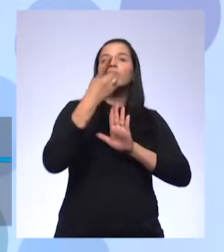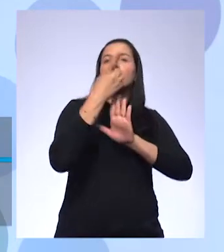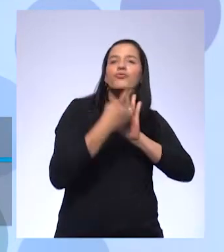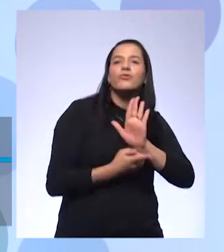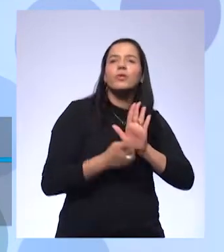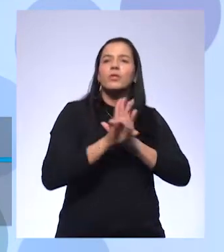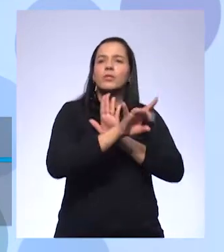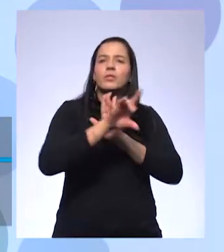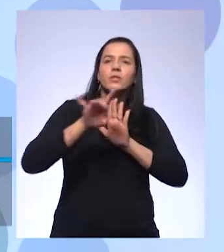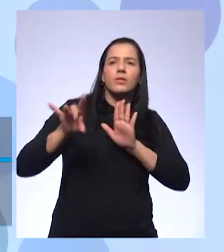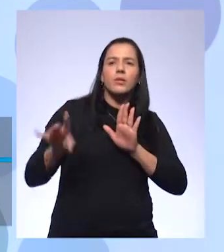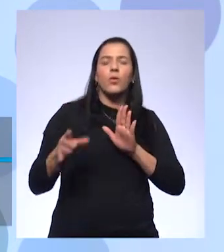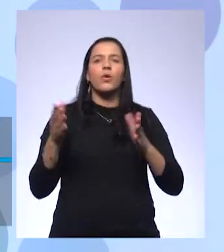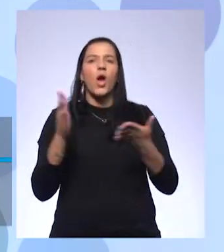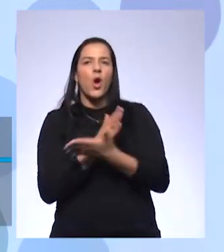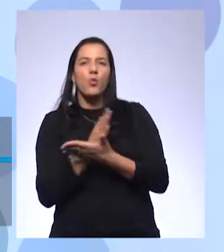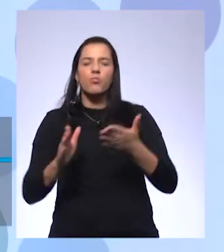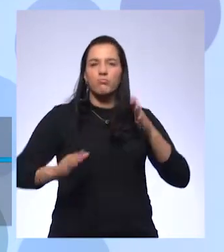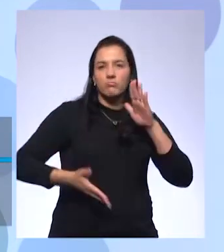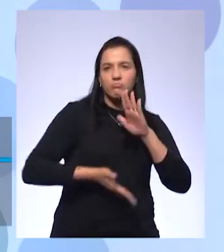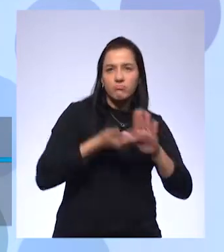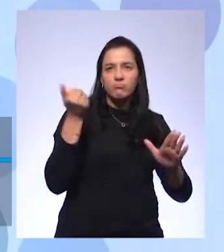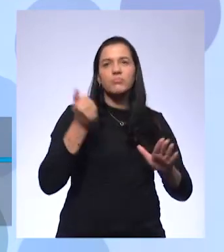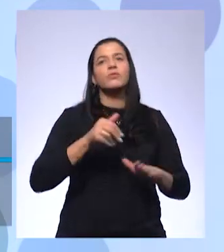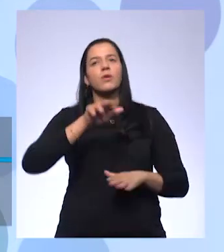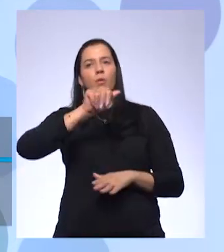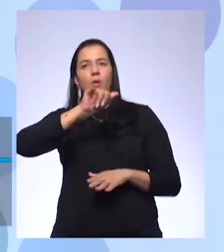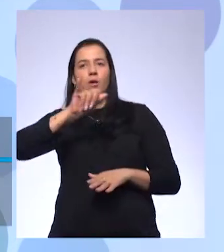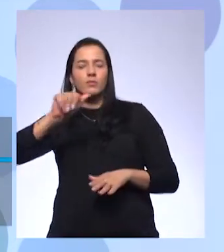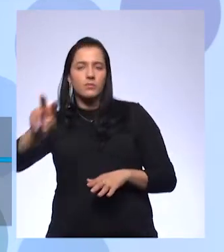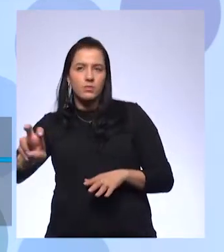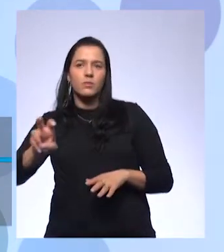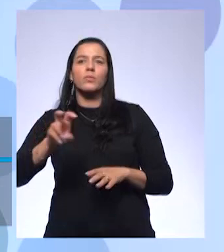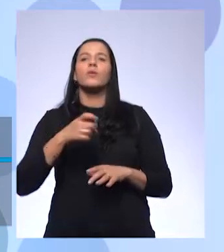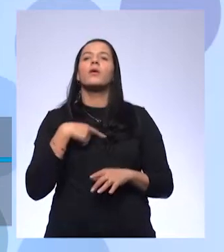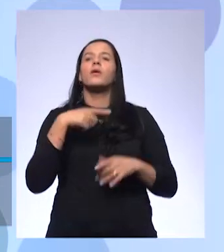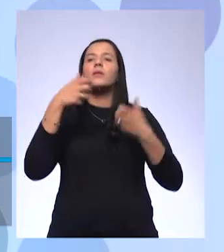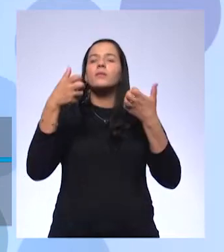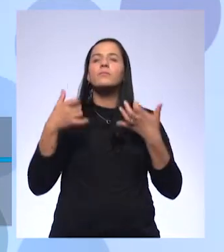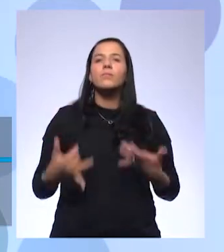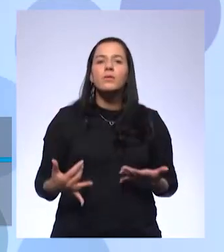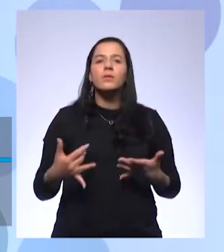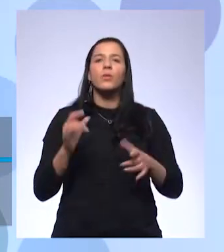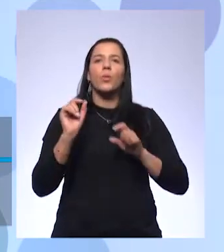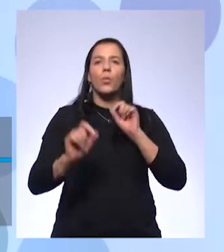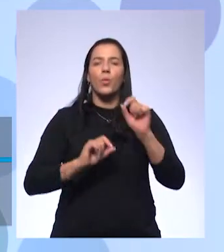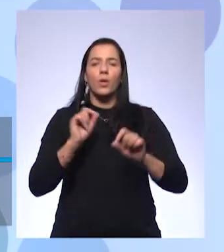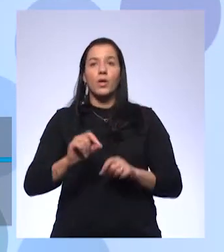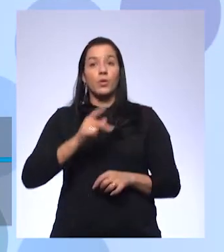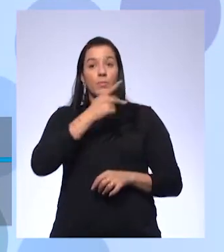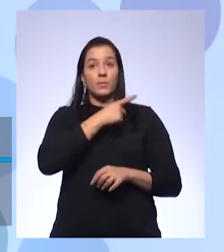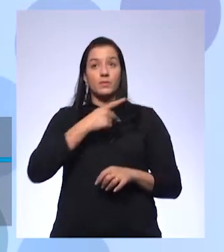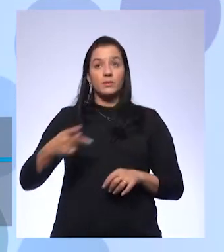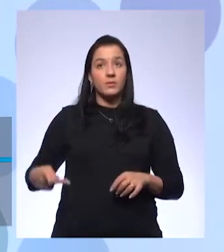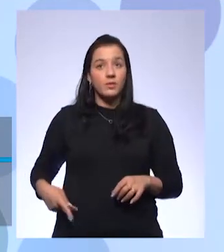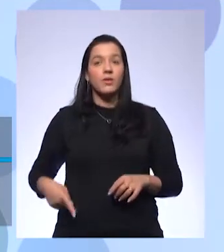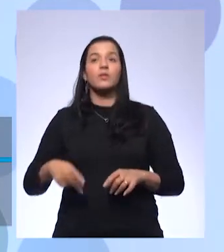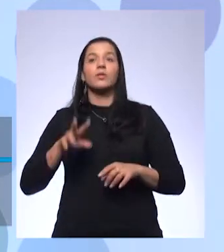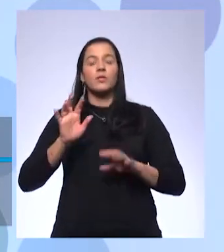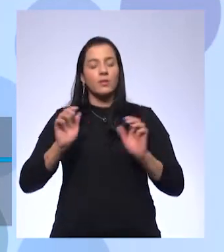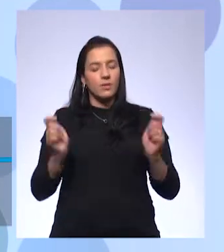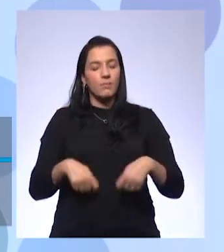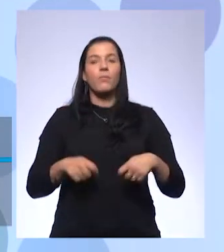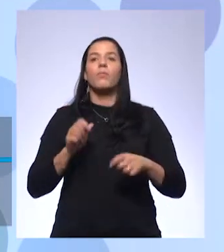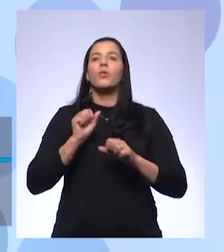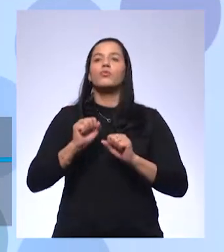sendo suprimidos pelo AI-5, né? Então, ele cita a questão de que o presidente da República poderá cassar os